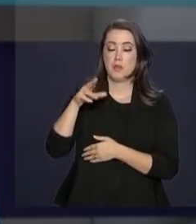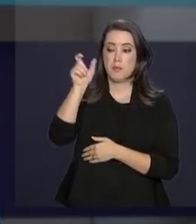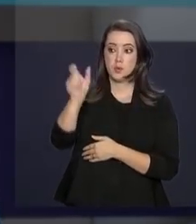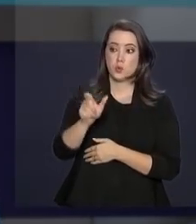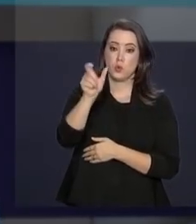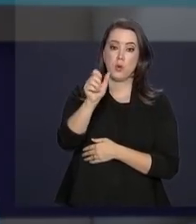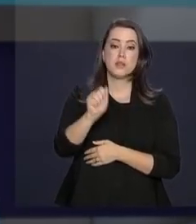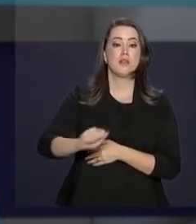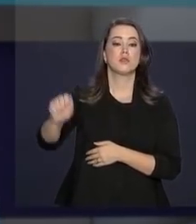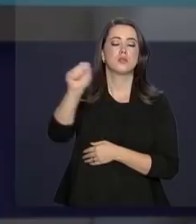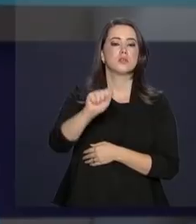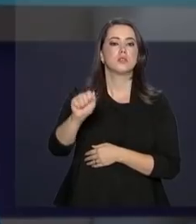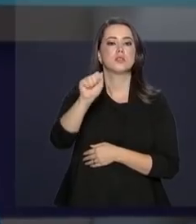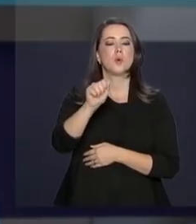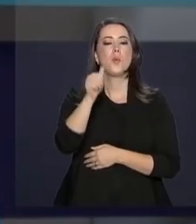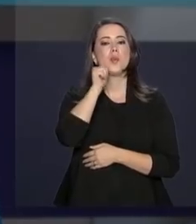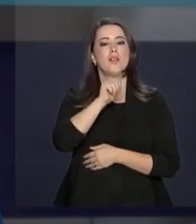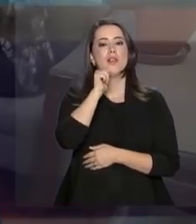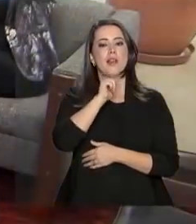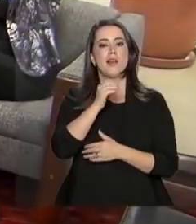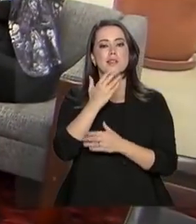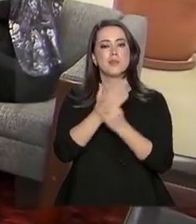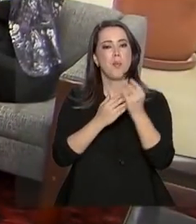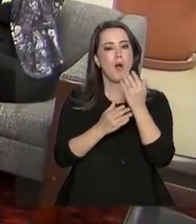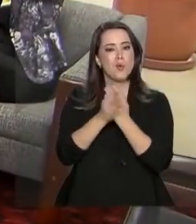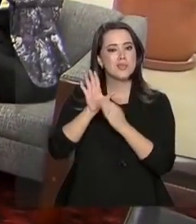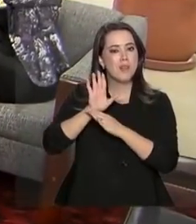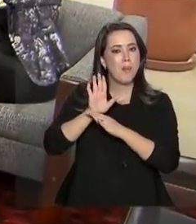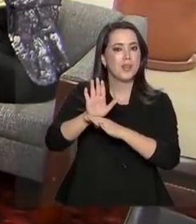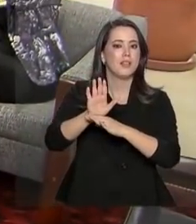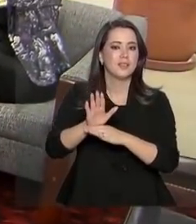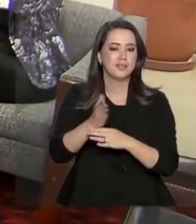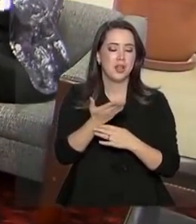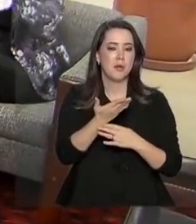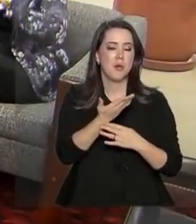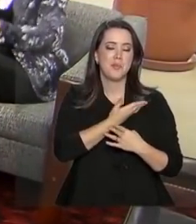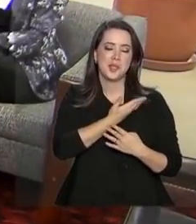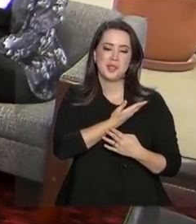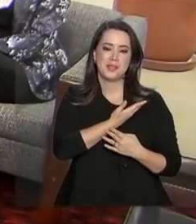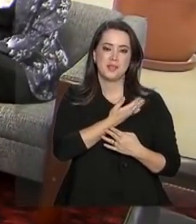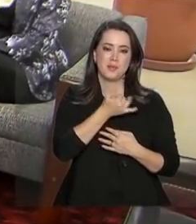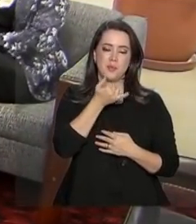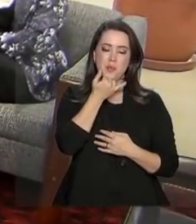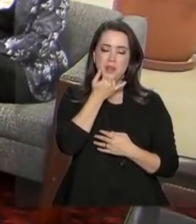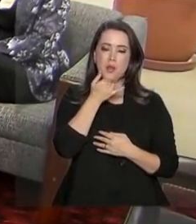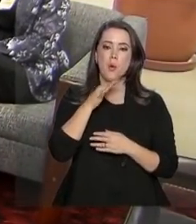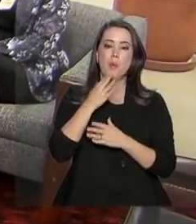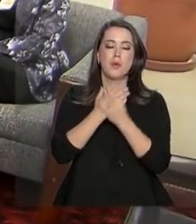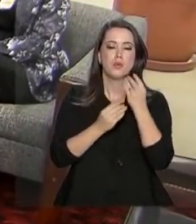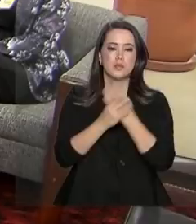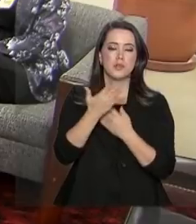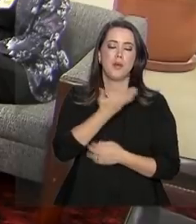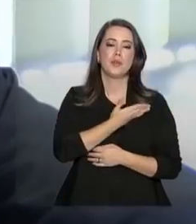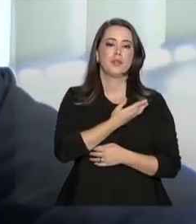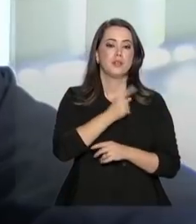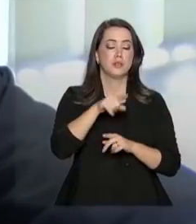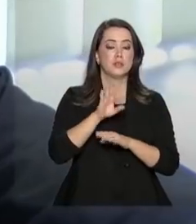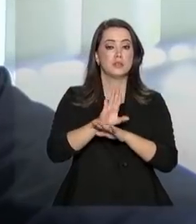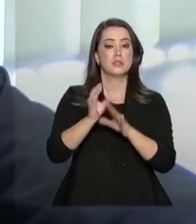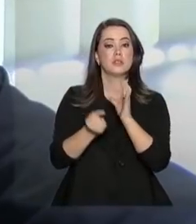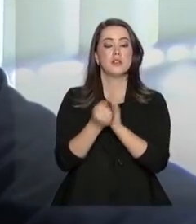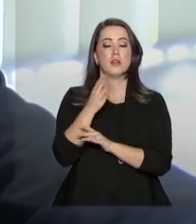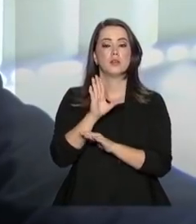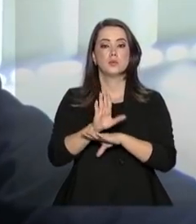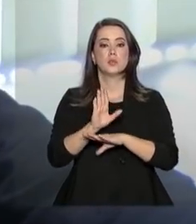asso são mulheres mãos amigas no encontro o vice-presidente conheceu o projeto que foi criado Para apoiar as